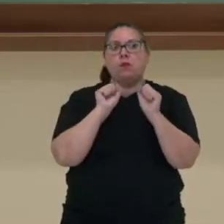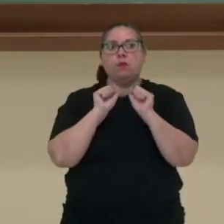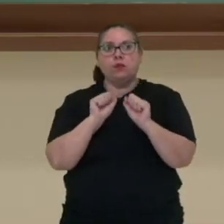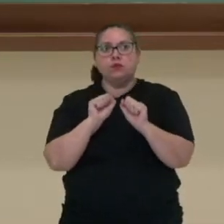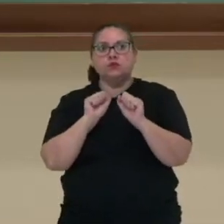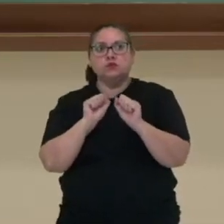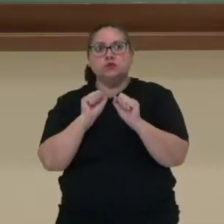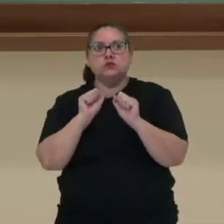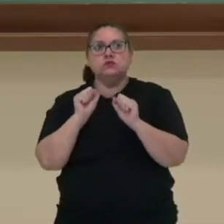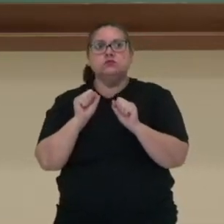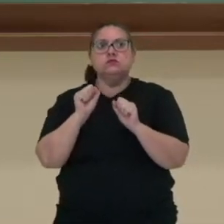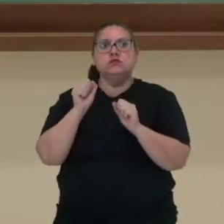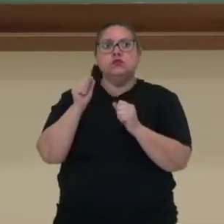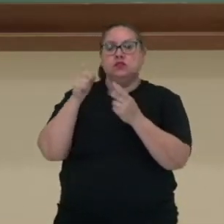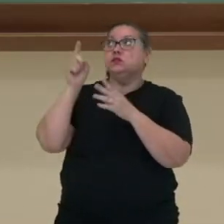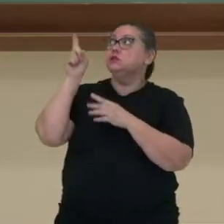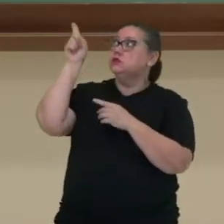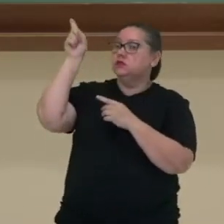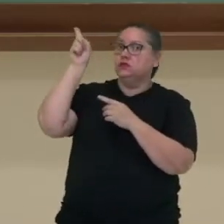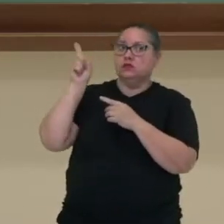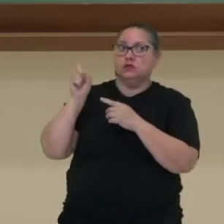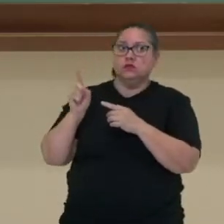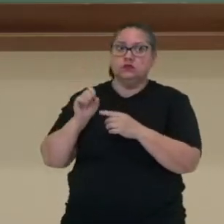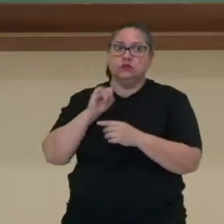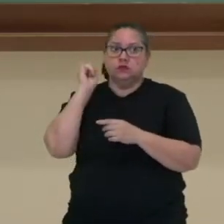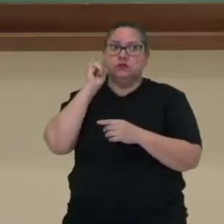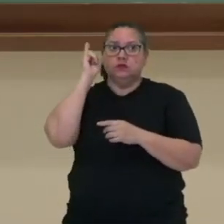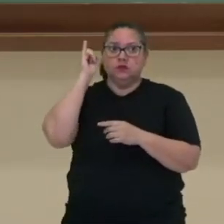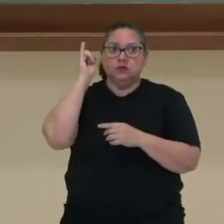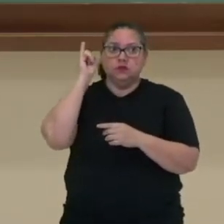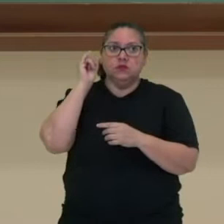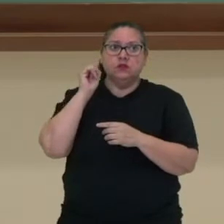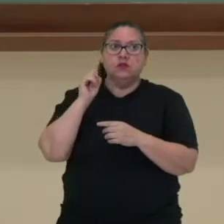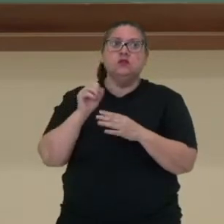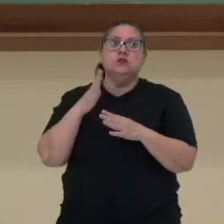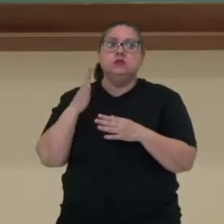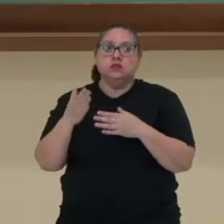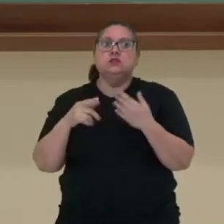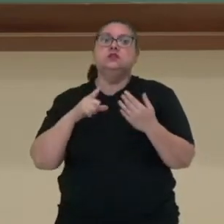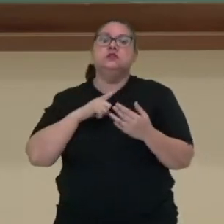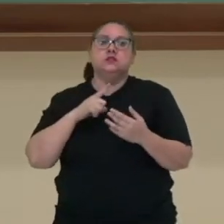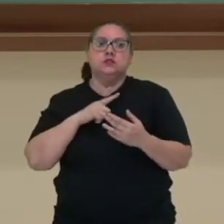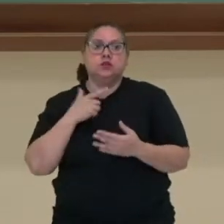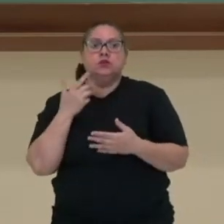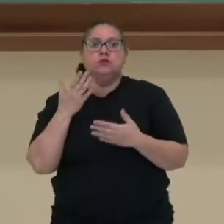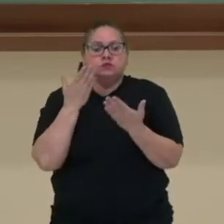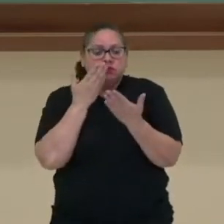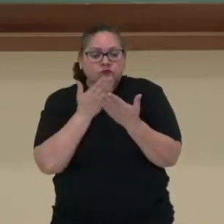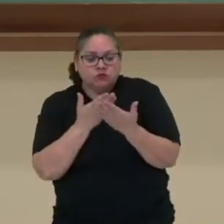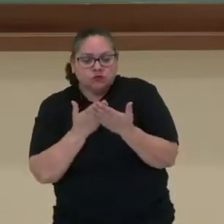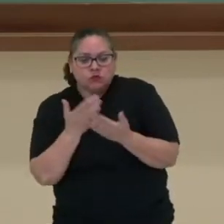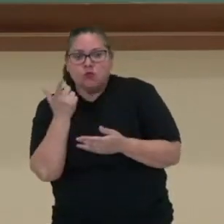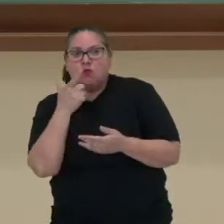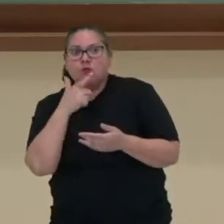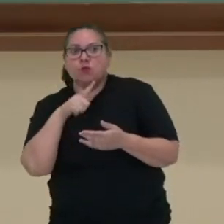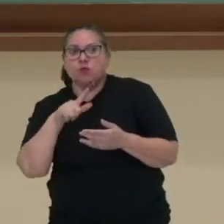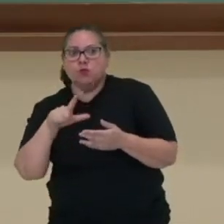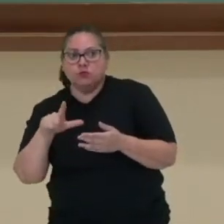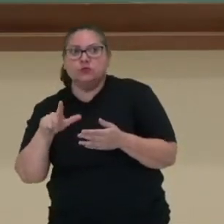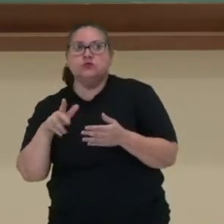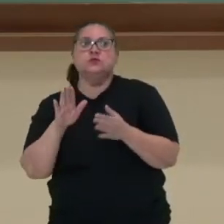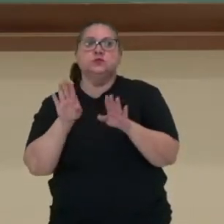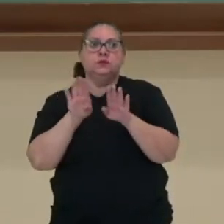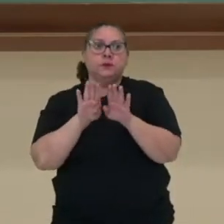possíveis reinos, pessoal, porque esses aqui são os principais, mas nós já temos estudos com outros reinos